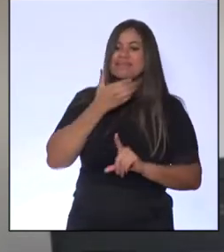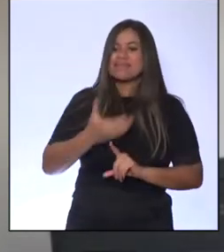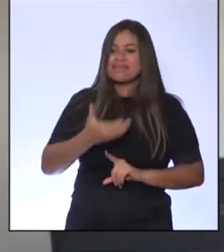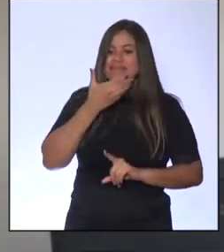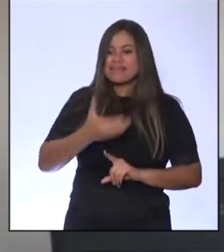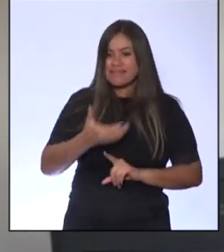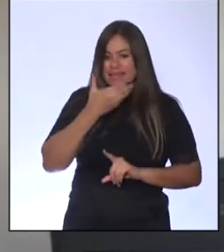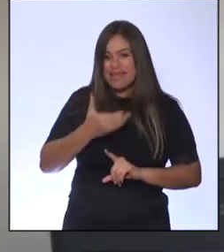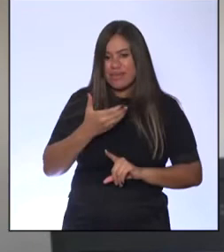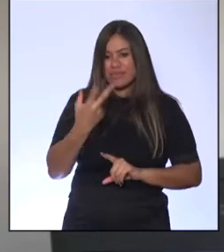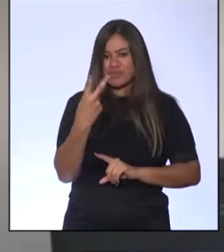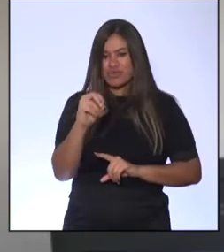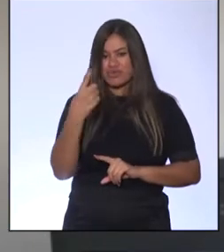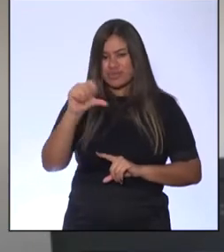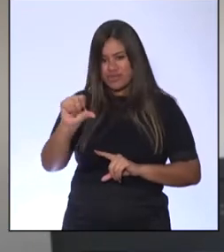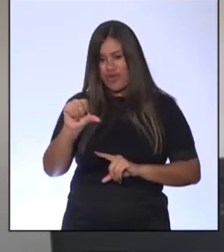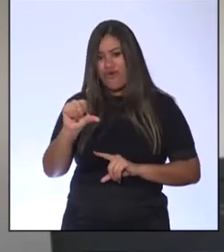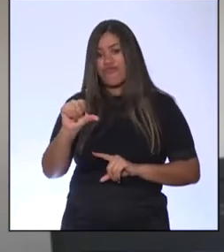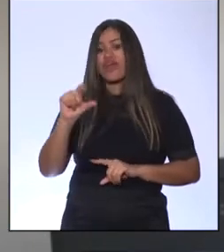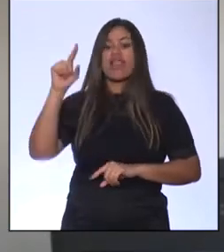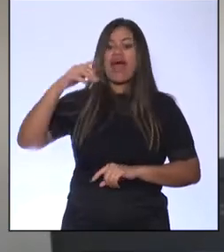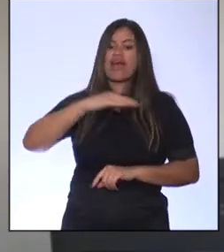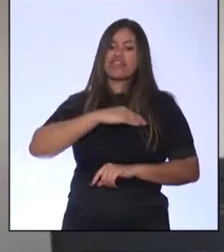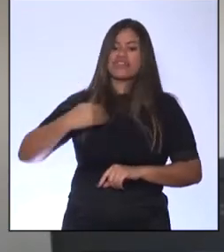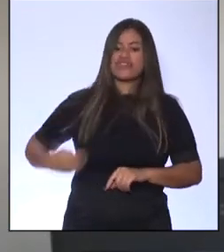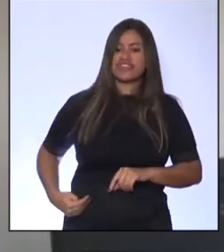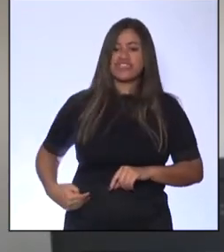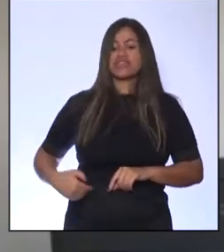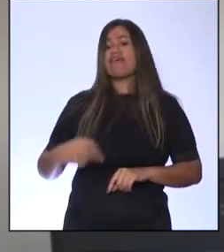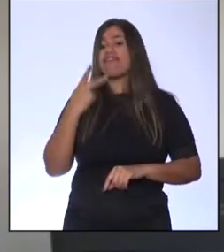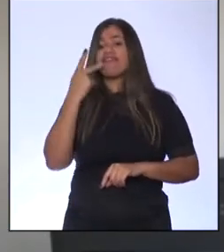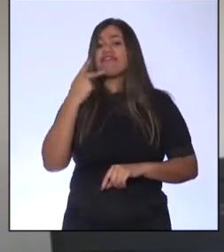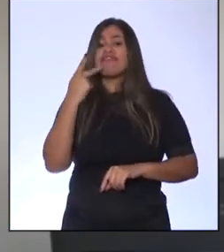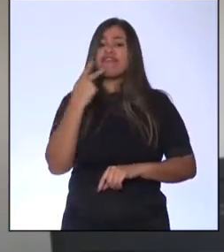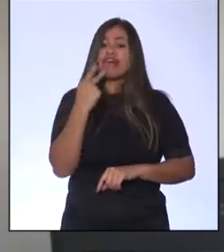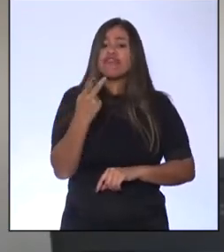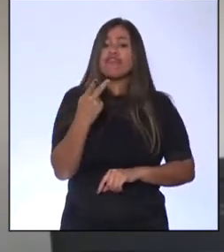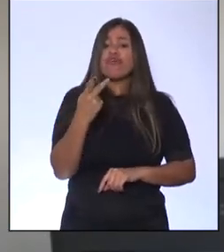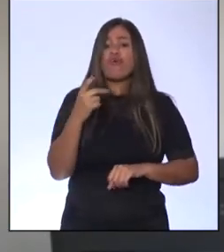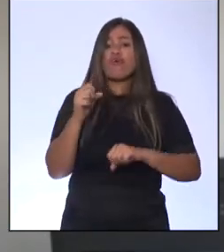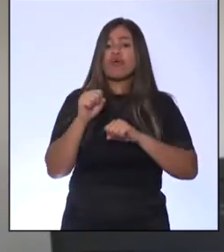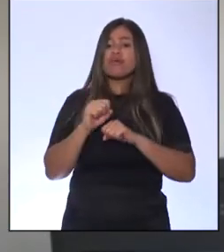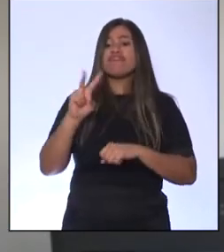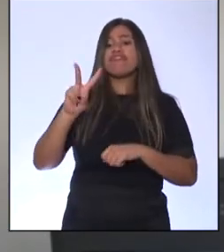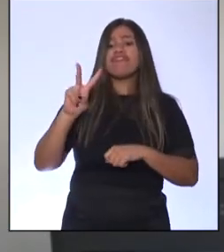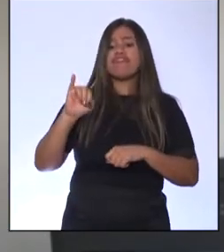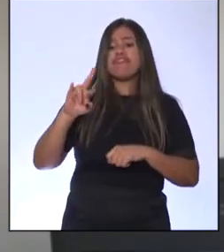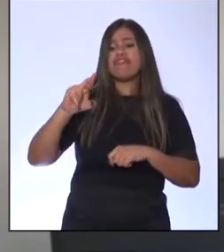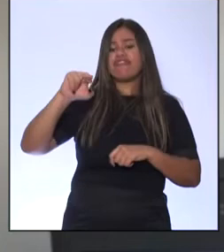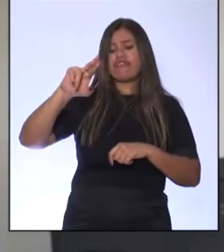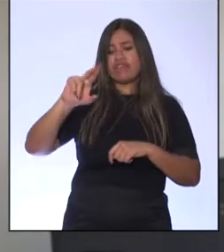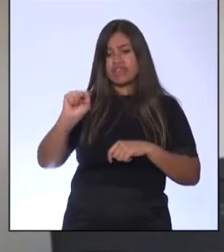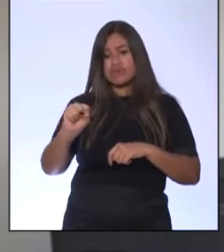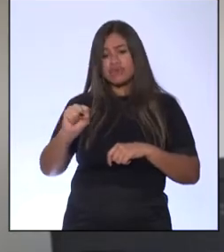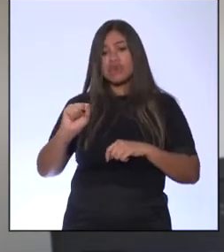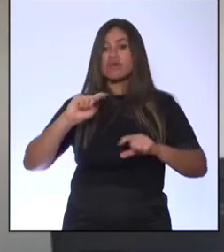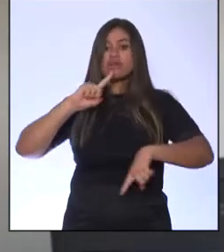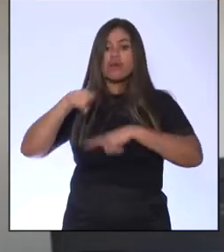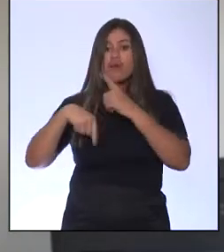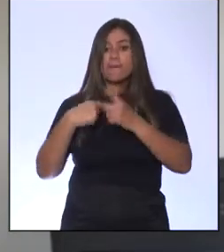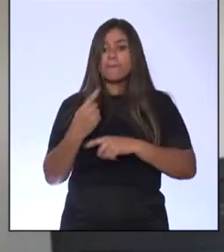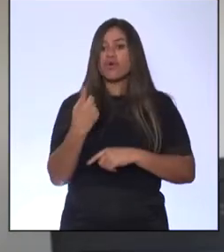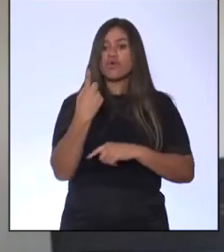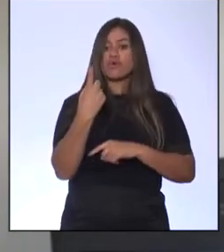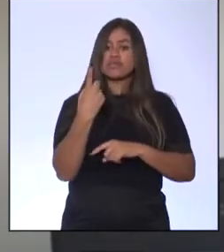tinha um vírus na cidade de Wuhan. 100 dias depois, o mundo estava parado. 1 bilhão de alunos fora da